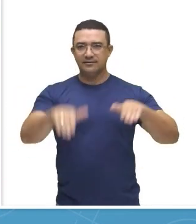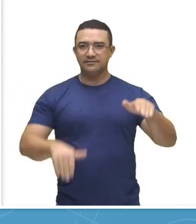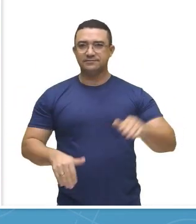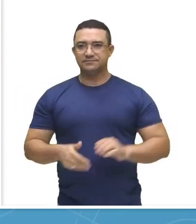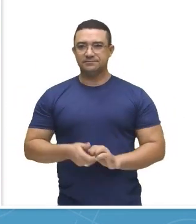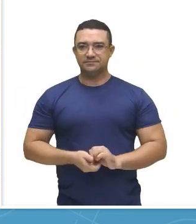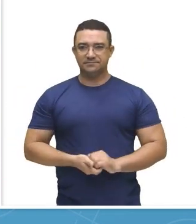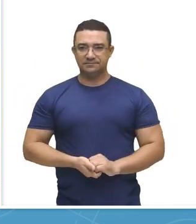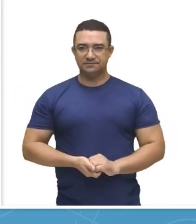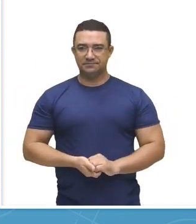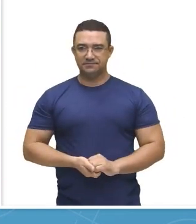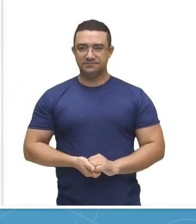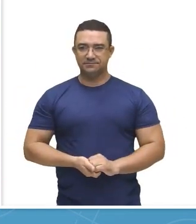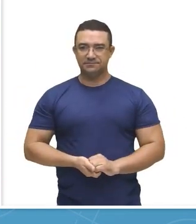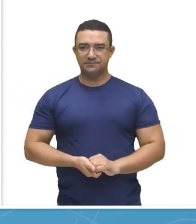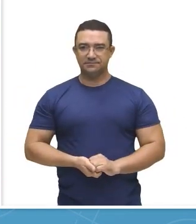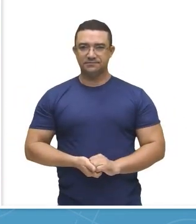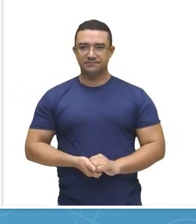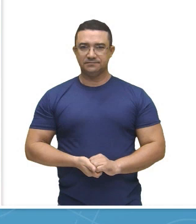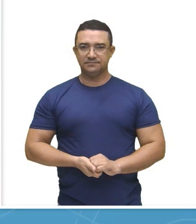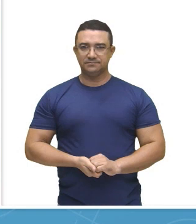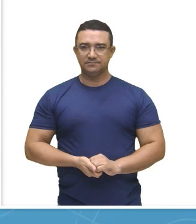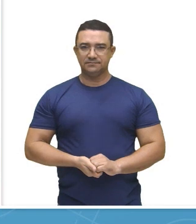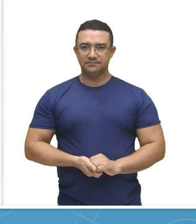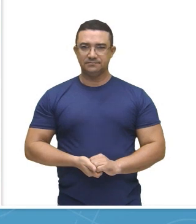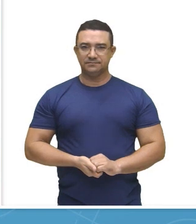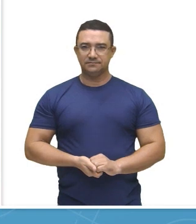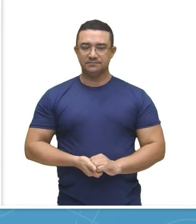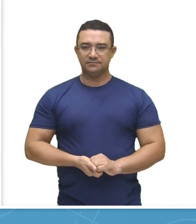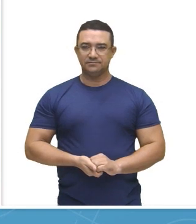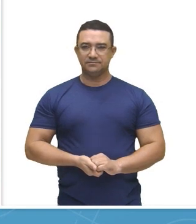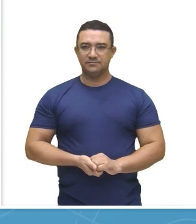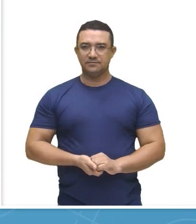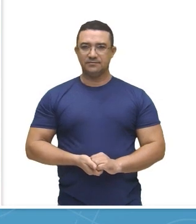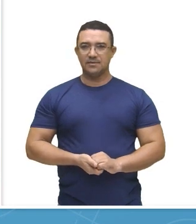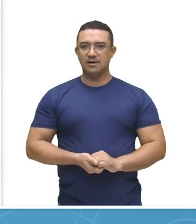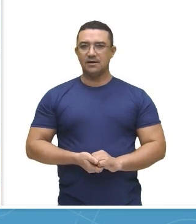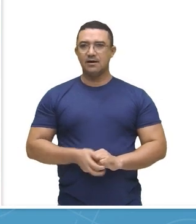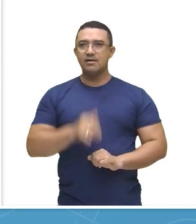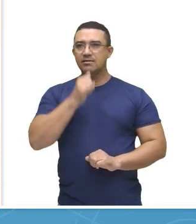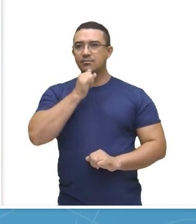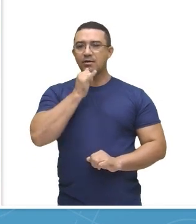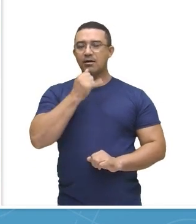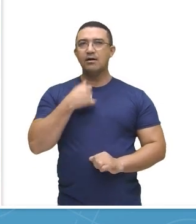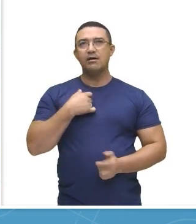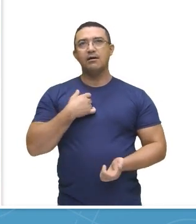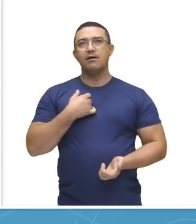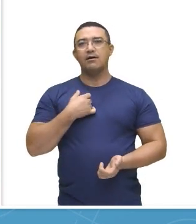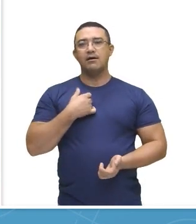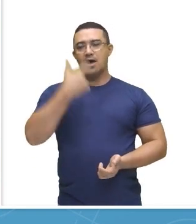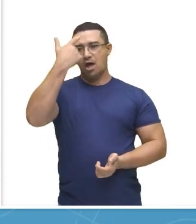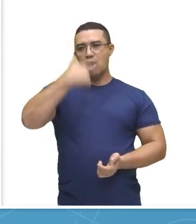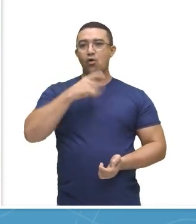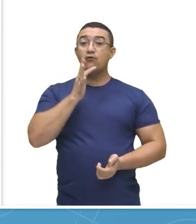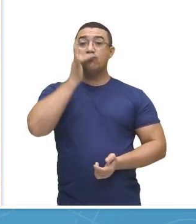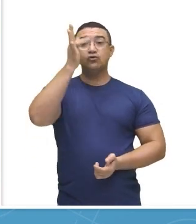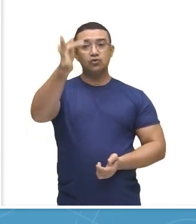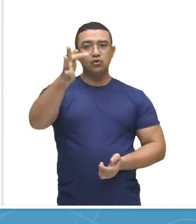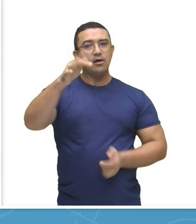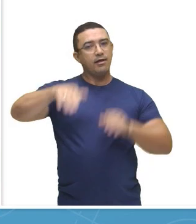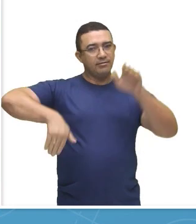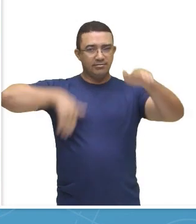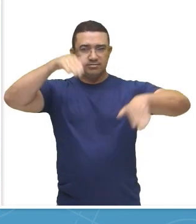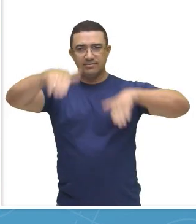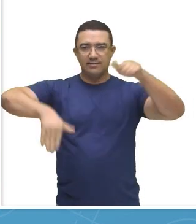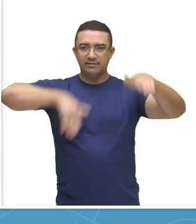é o verbo nadar. Então, se eu digo, eu vou nadar no rio no final de semana, futuro, vou já